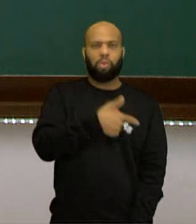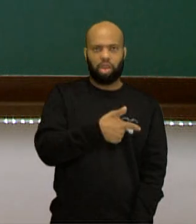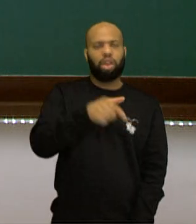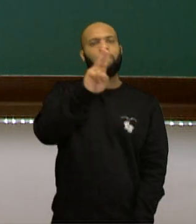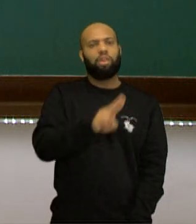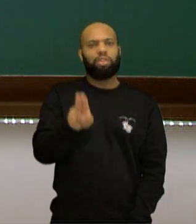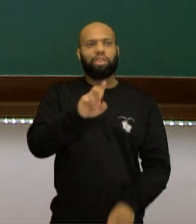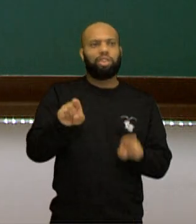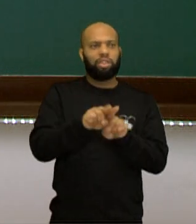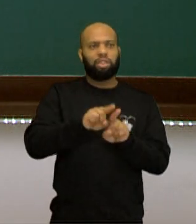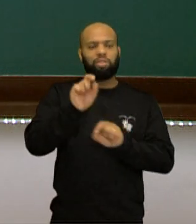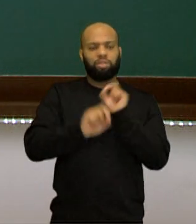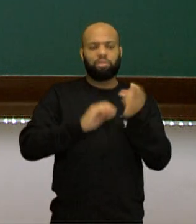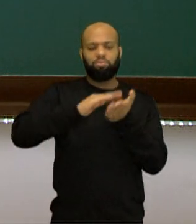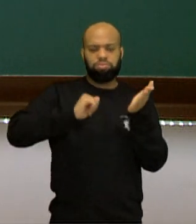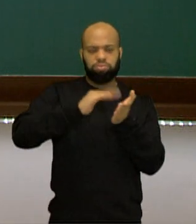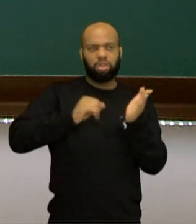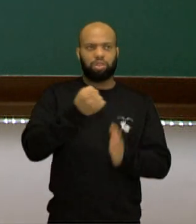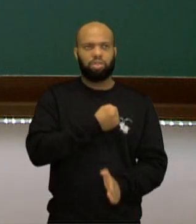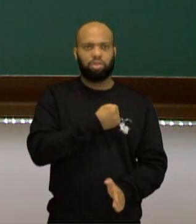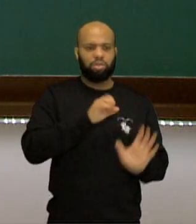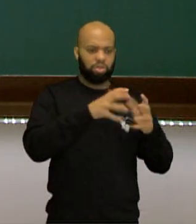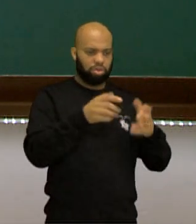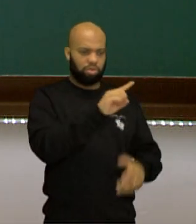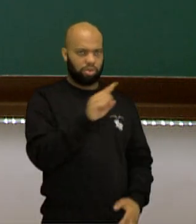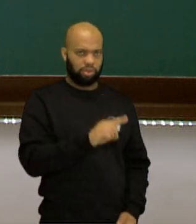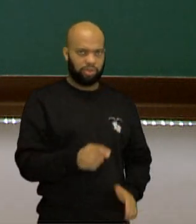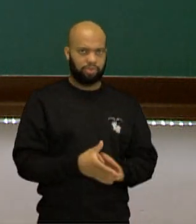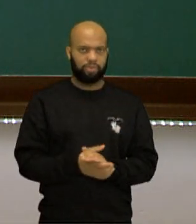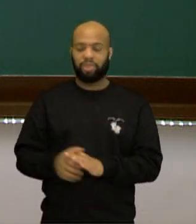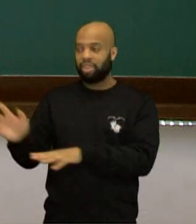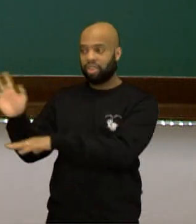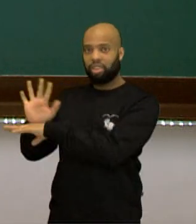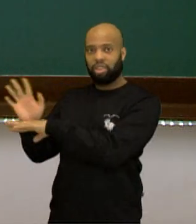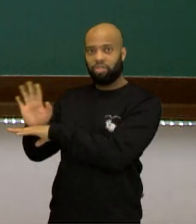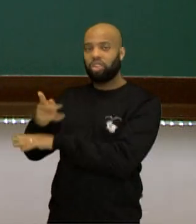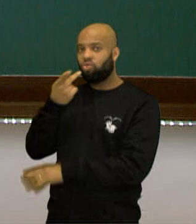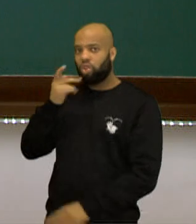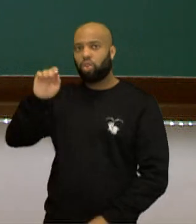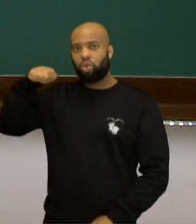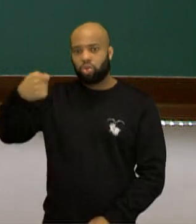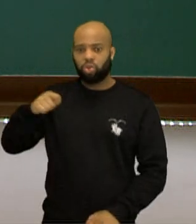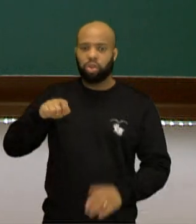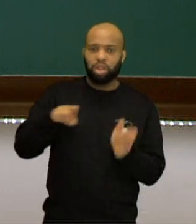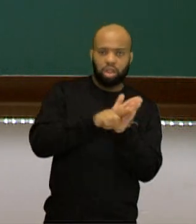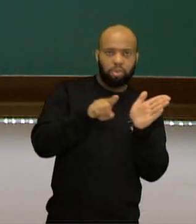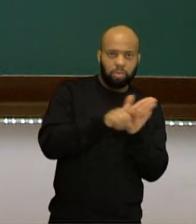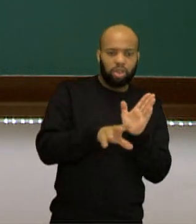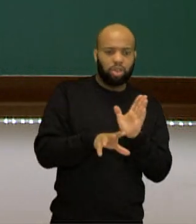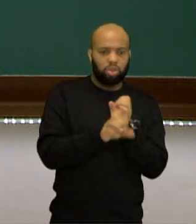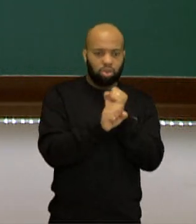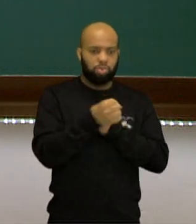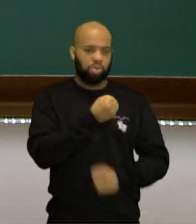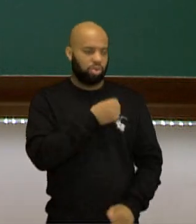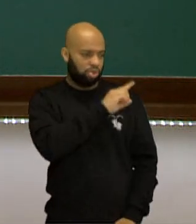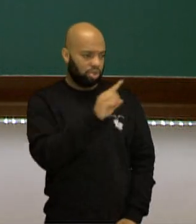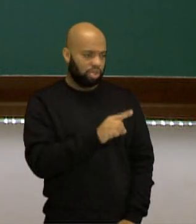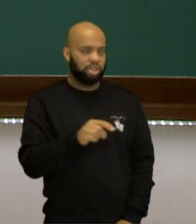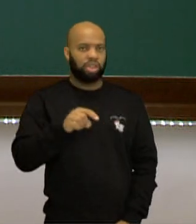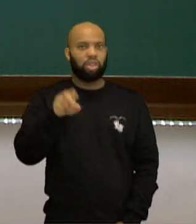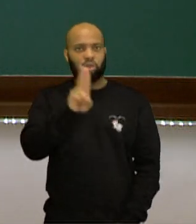de subtração de números inteiros. Então, nesse vídeo, nós falamos sobre a subtração de números inteiros, onde a